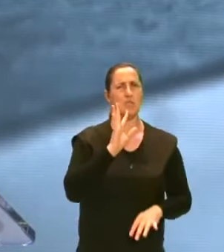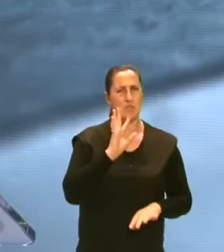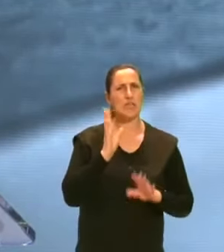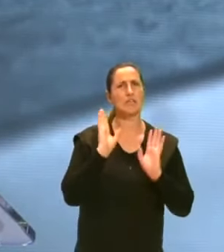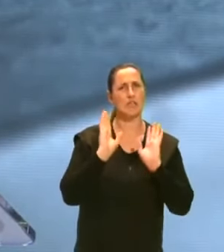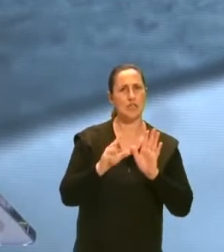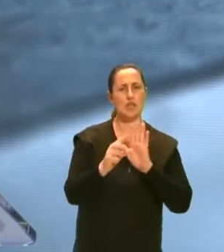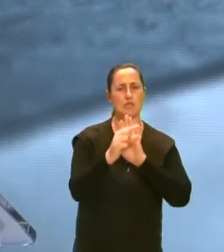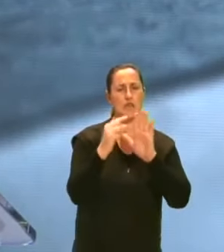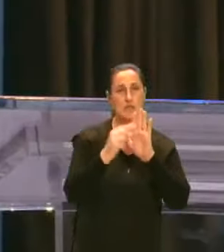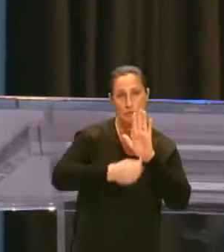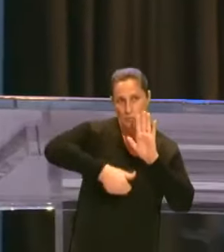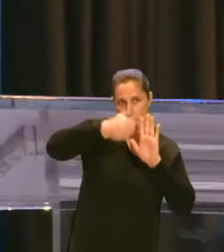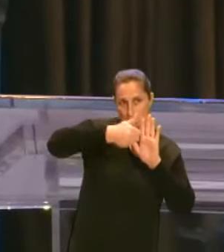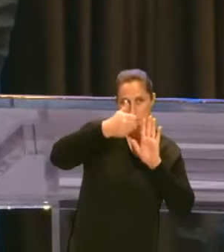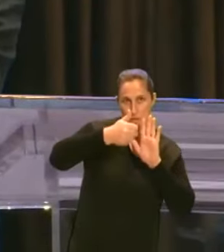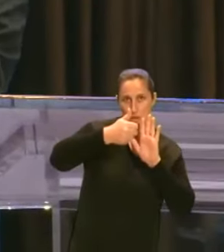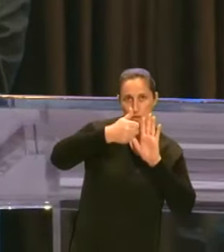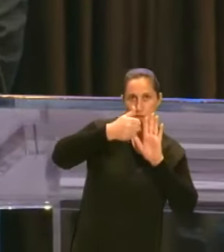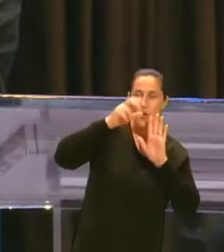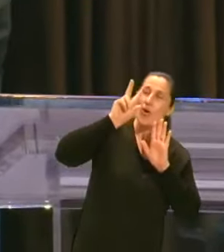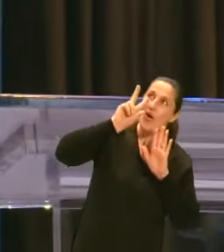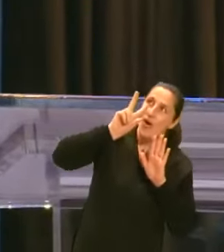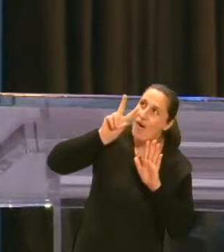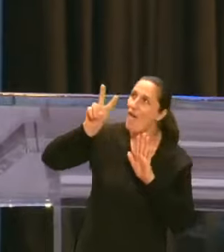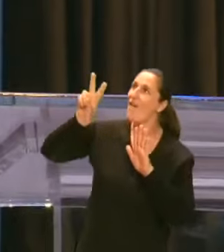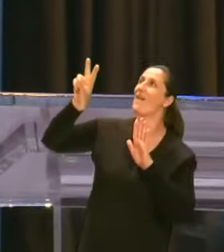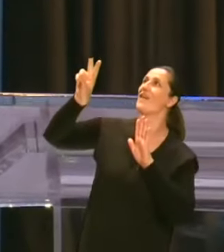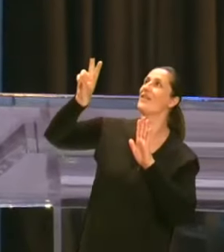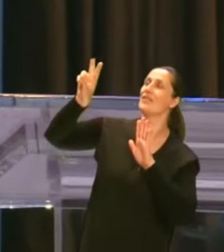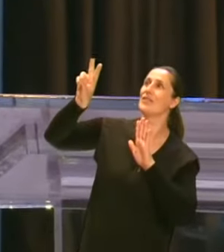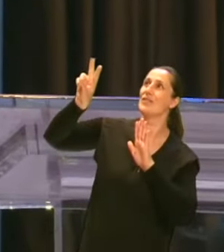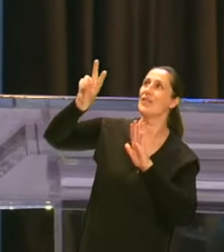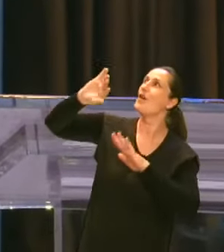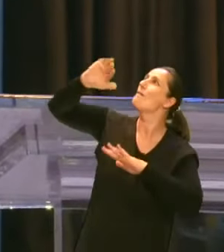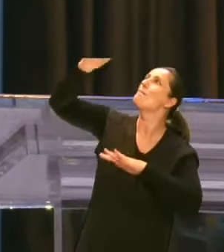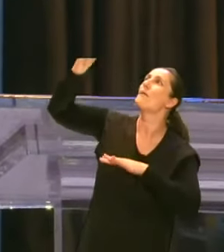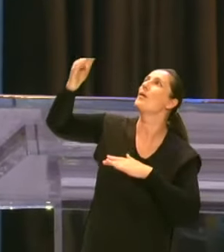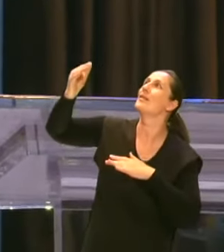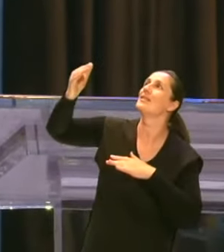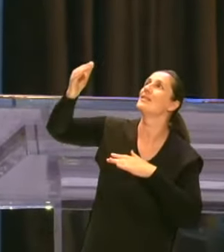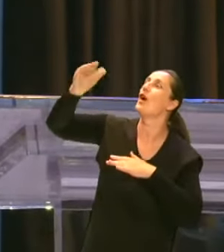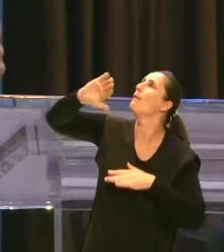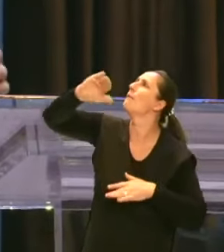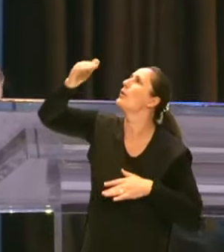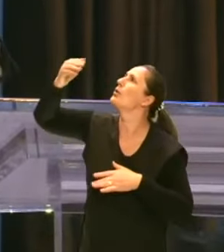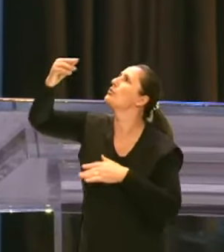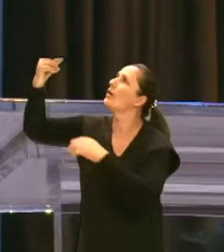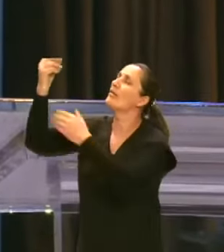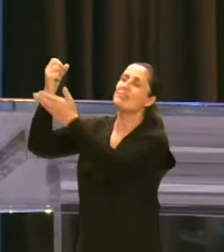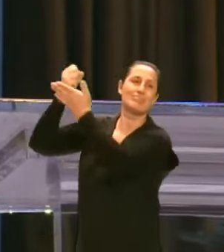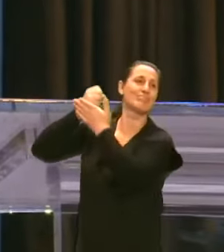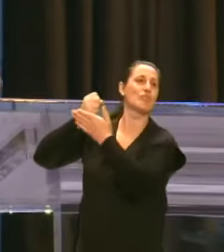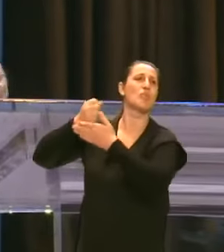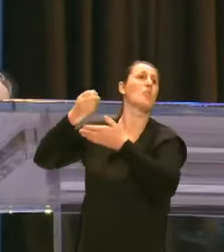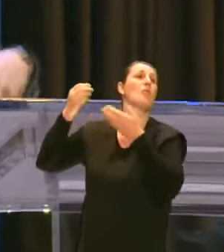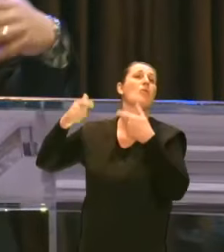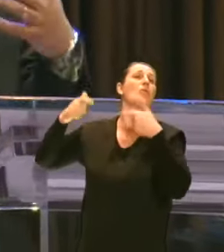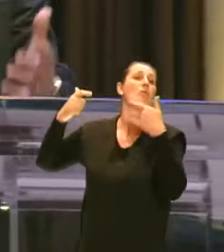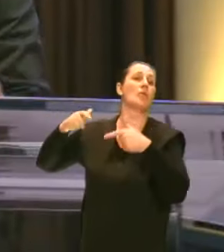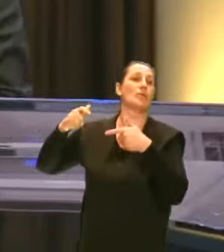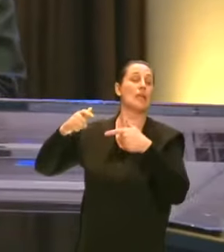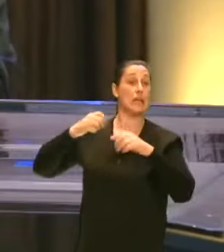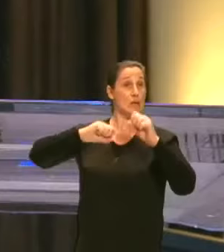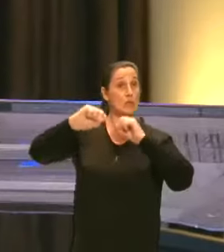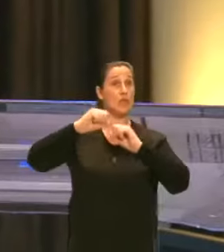primeiro versículo que vai dizer: eu olho para os montes, de onde me virá o socorro? O salmista, ele está fazendo